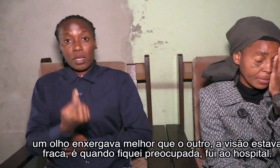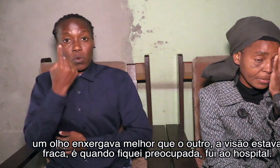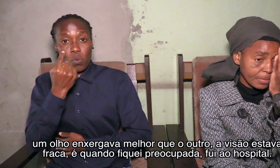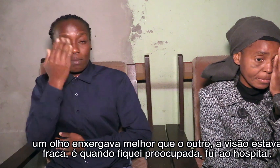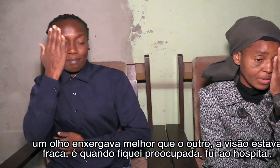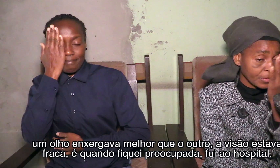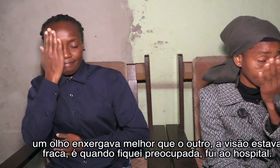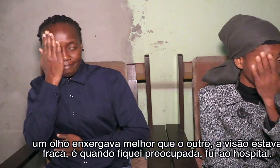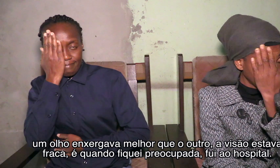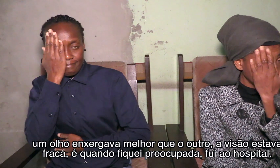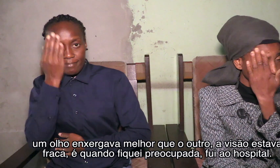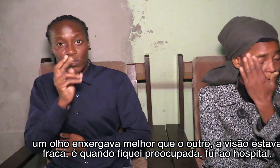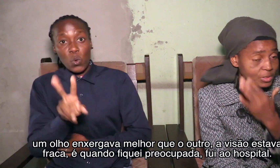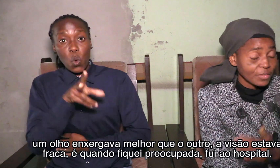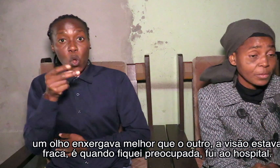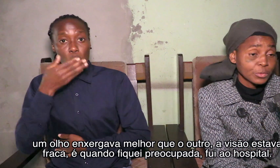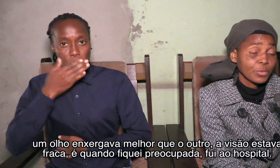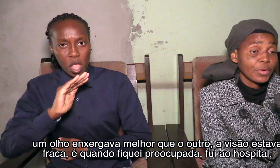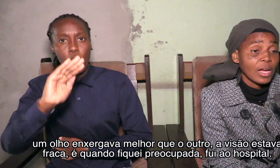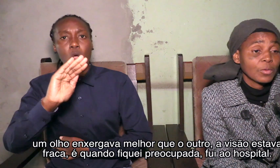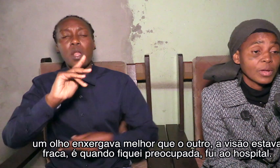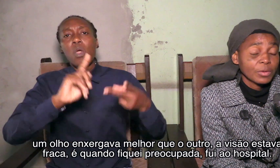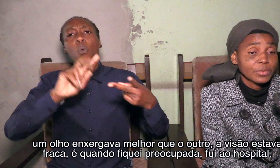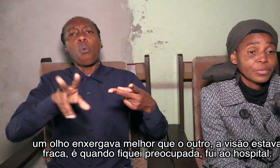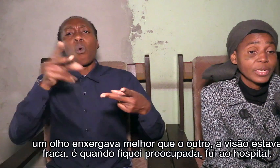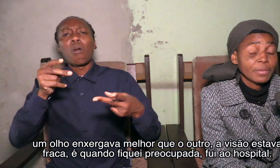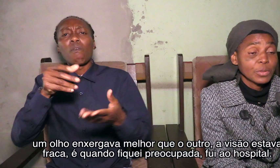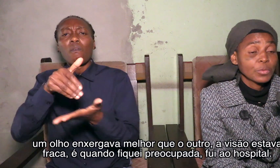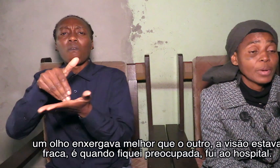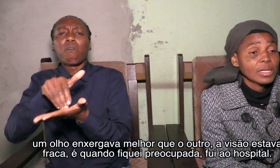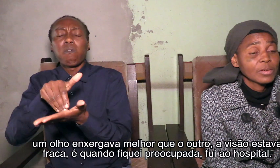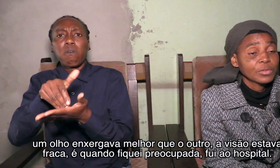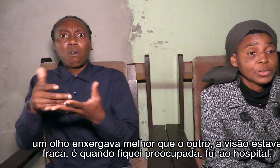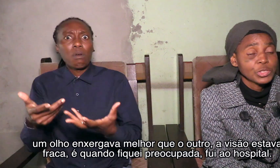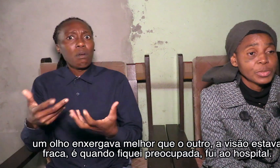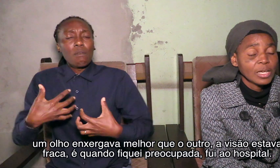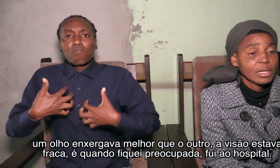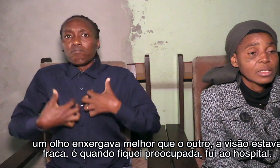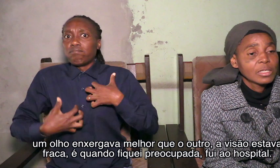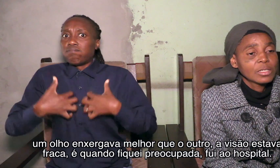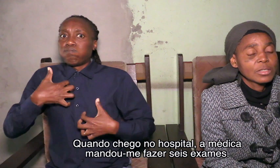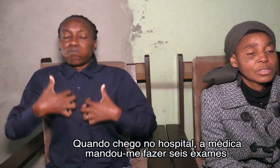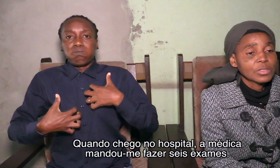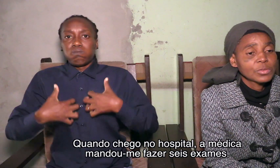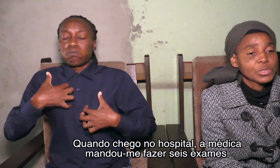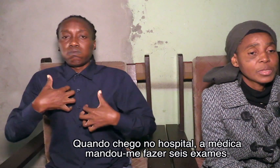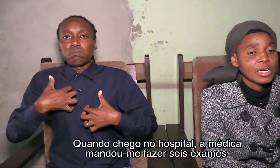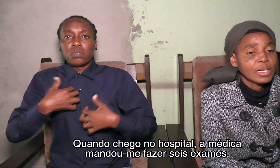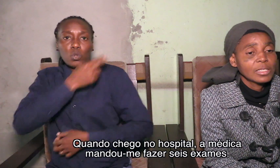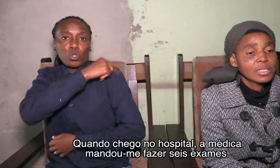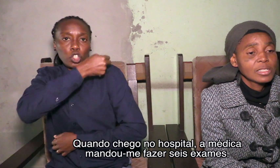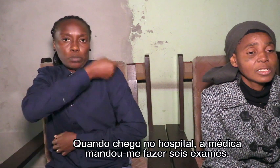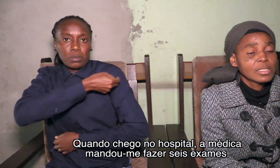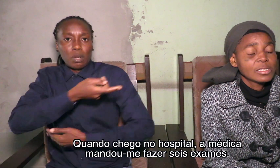via melhor que o outro estava muito fraco. Eu, quando fiquei preocupada, fui ao hospital. Eu chego no